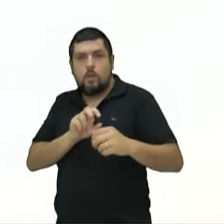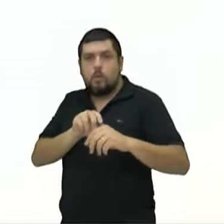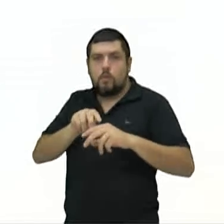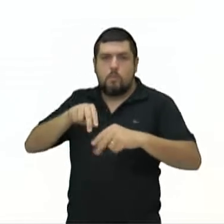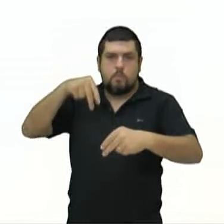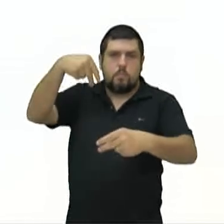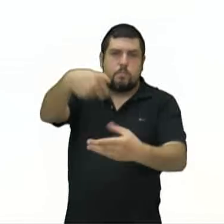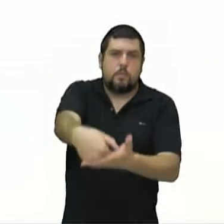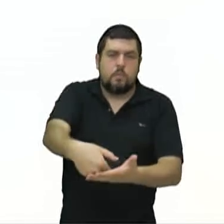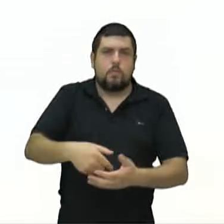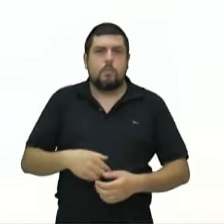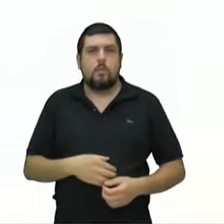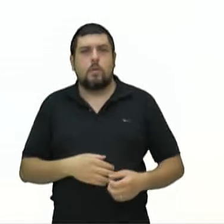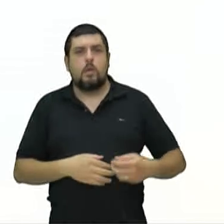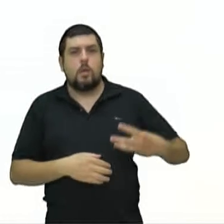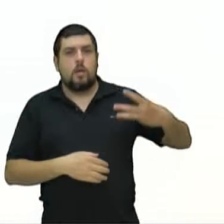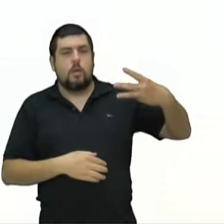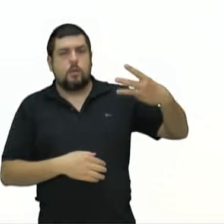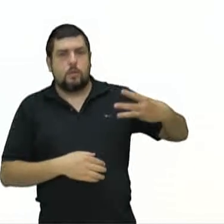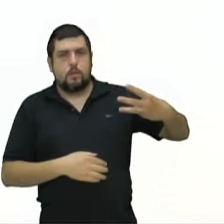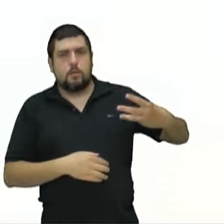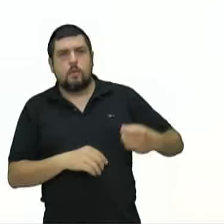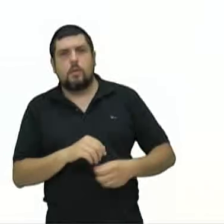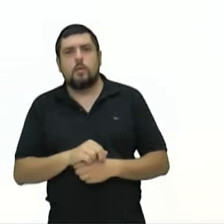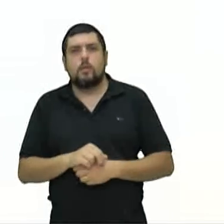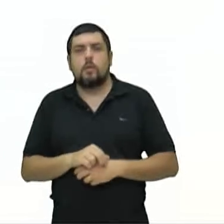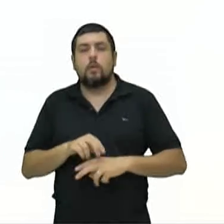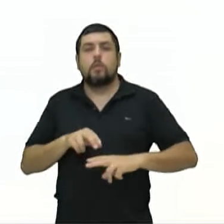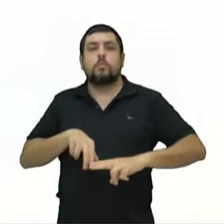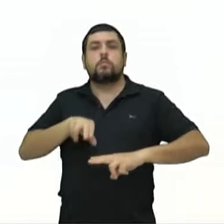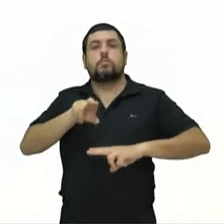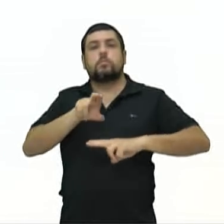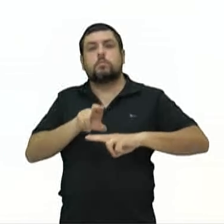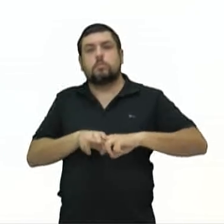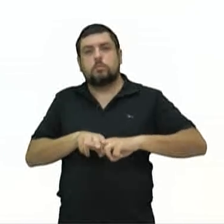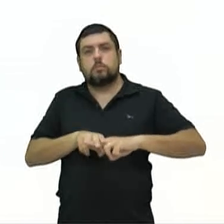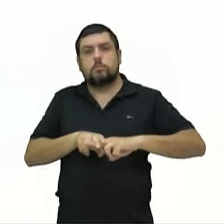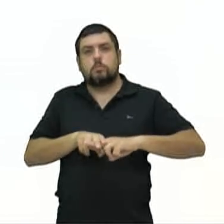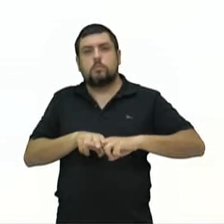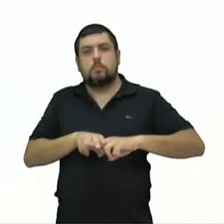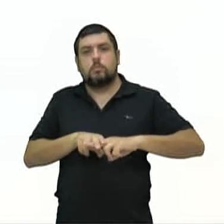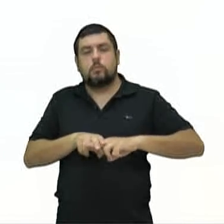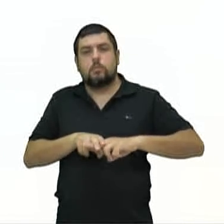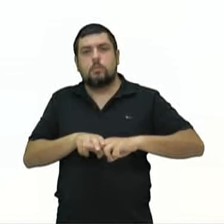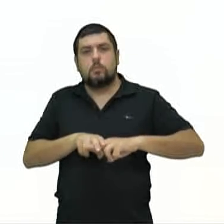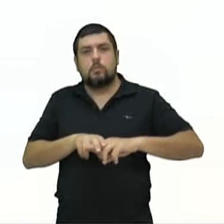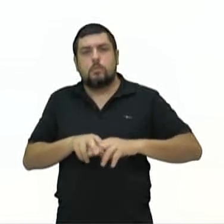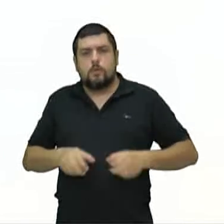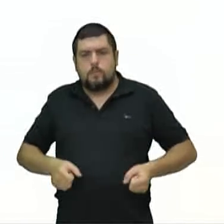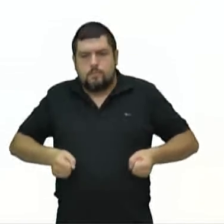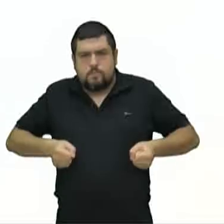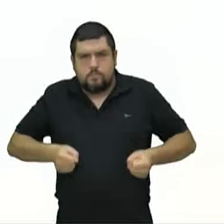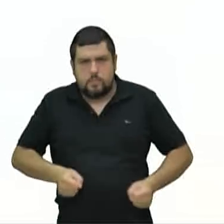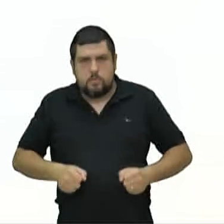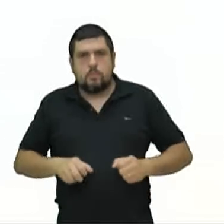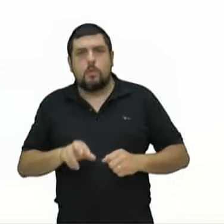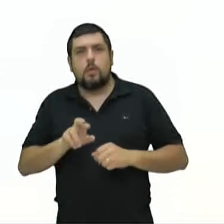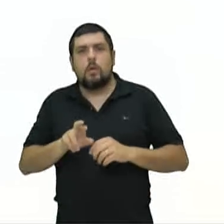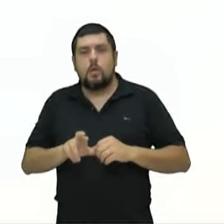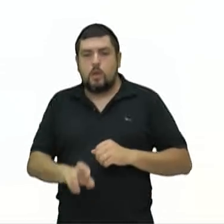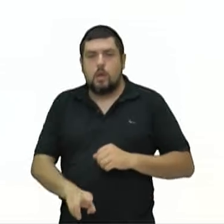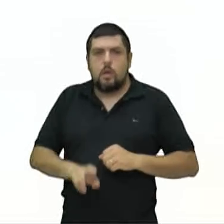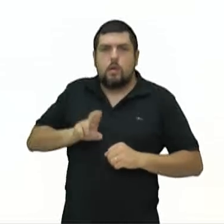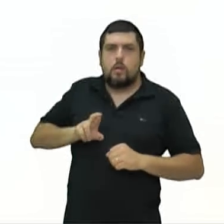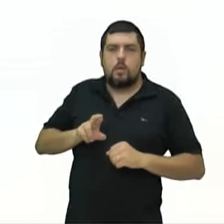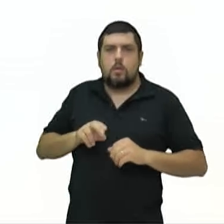3. Ação. Sentados numa cadeira, empurramos o assento para baixo. Reação. O assento